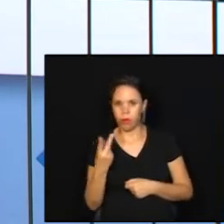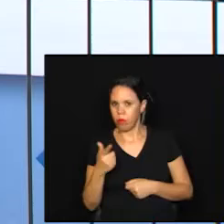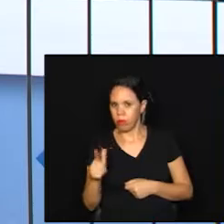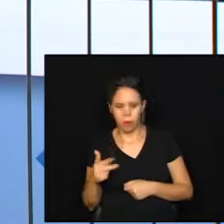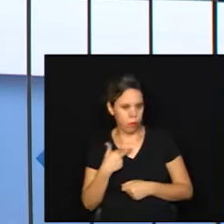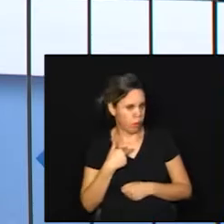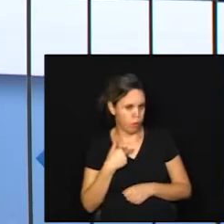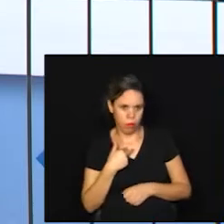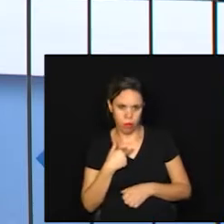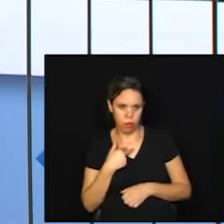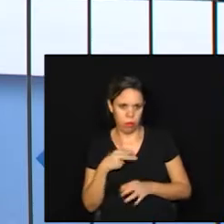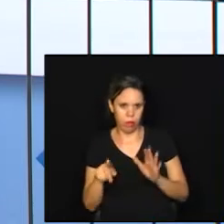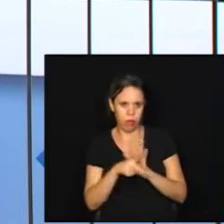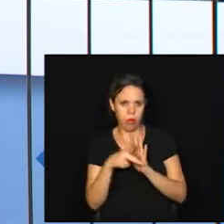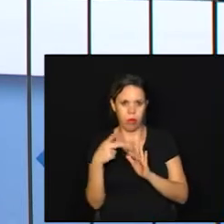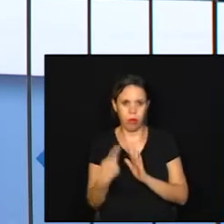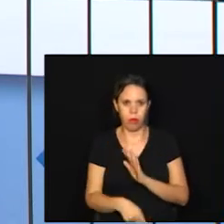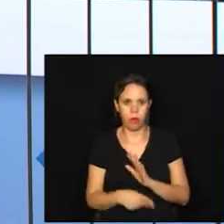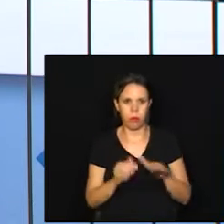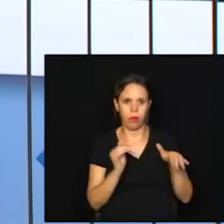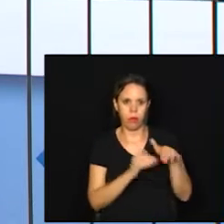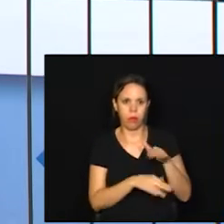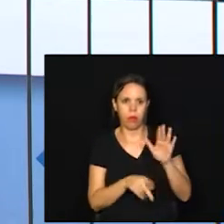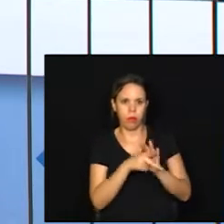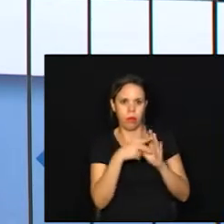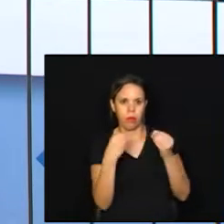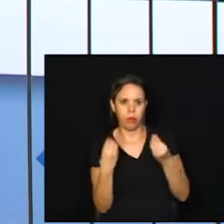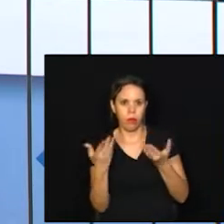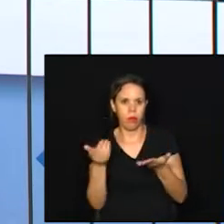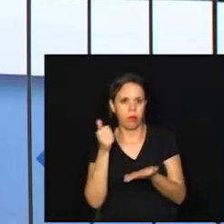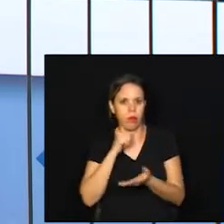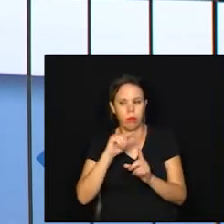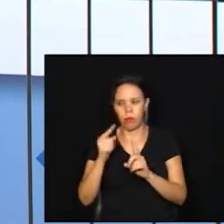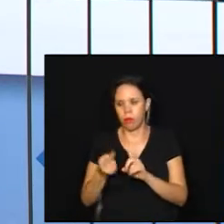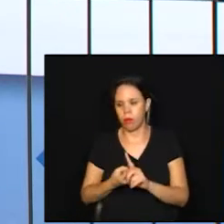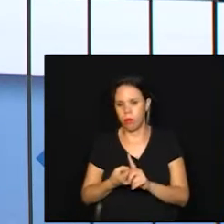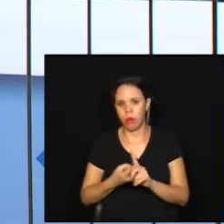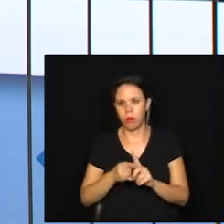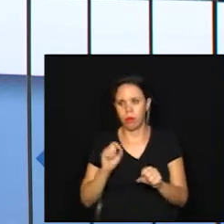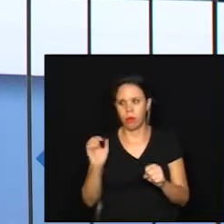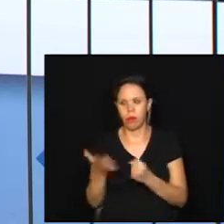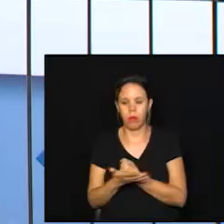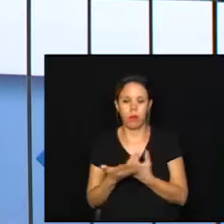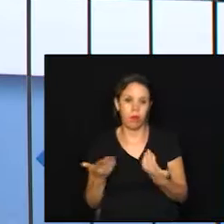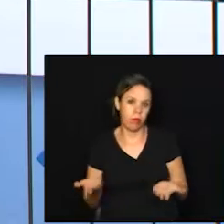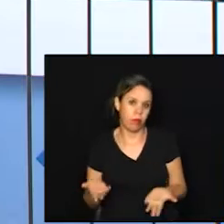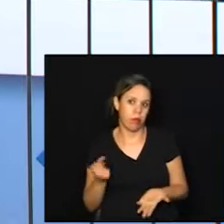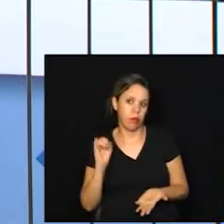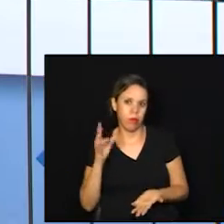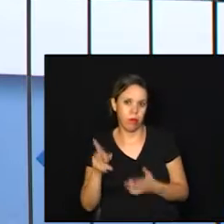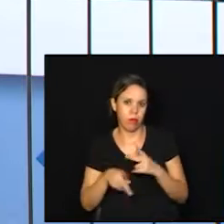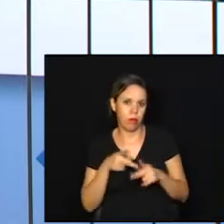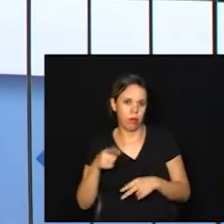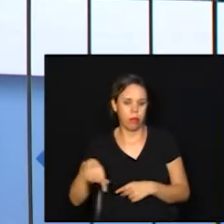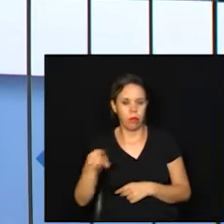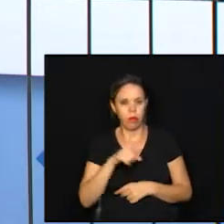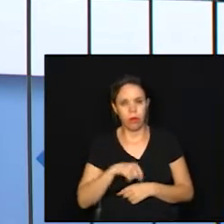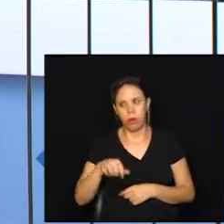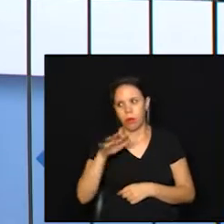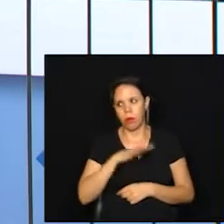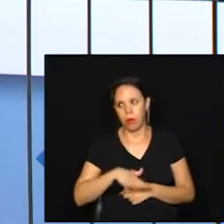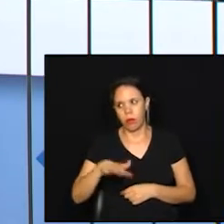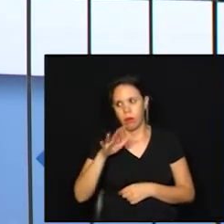estavam ocupados são leitos reservados para mulheres grávidas com Covid, ou seja, para o público em